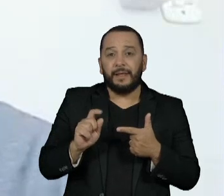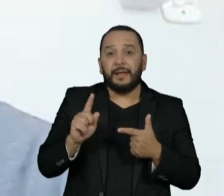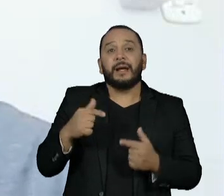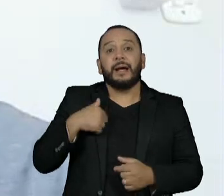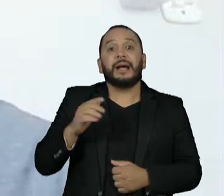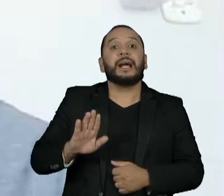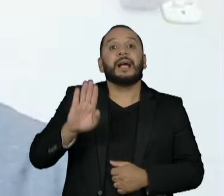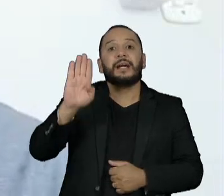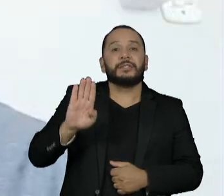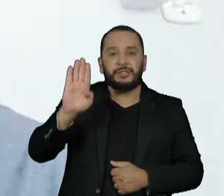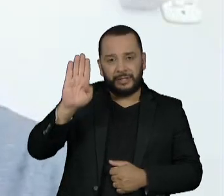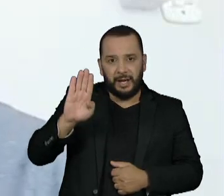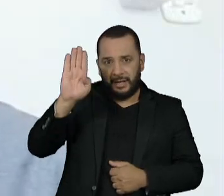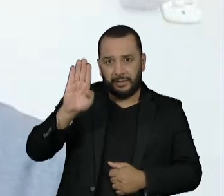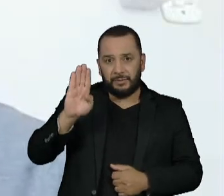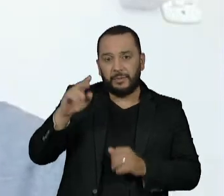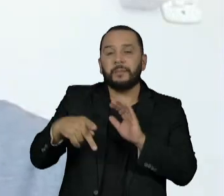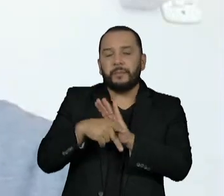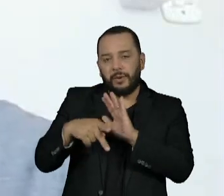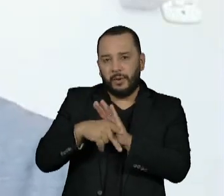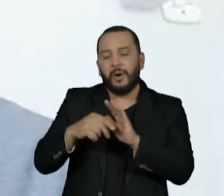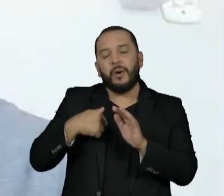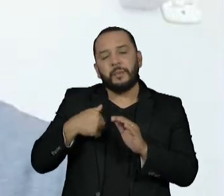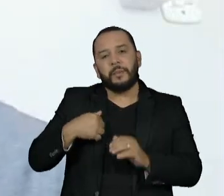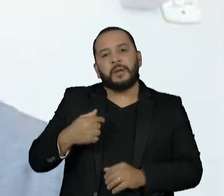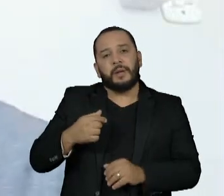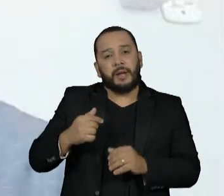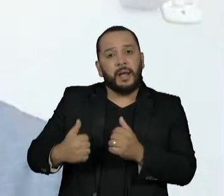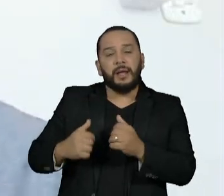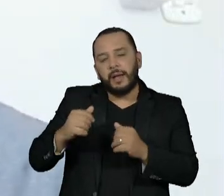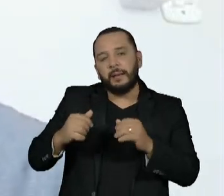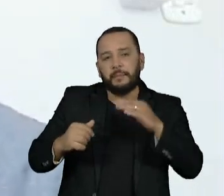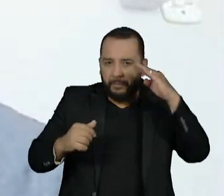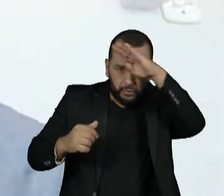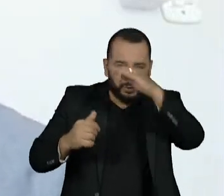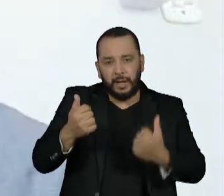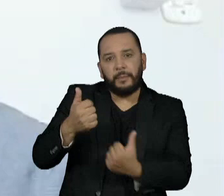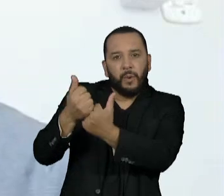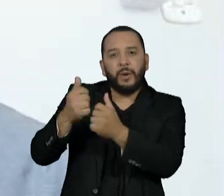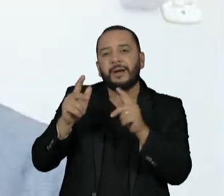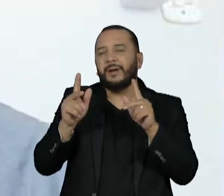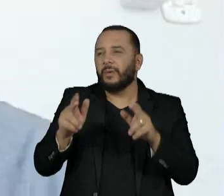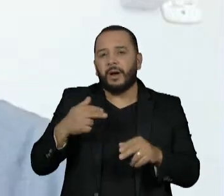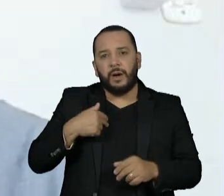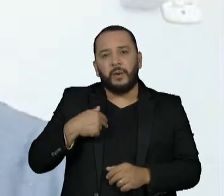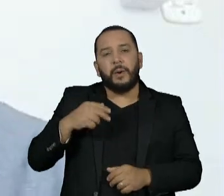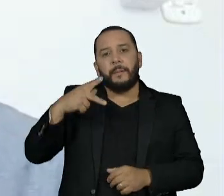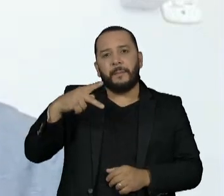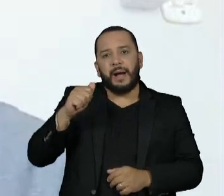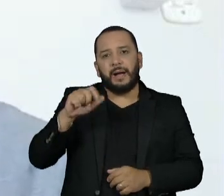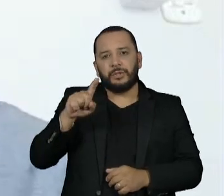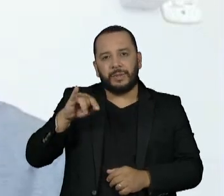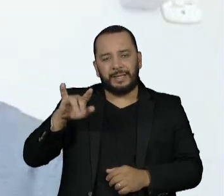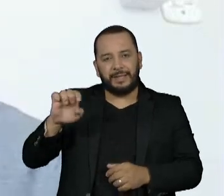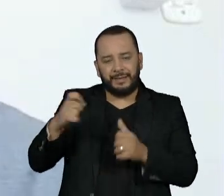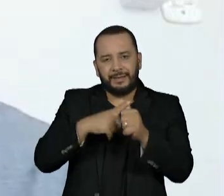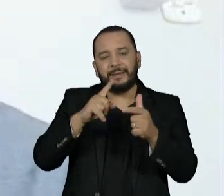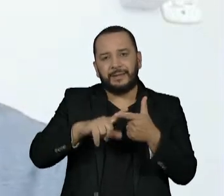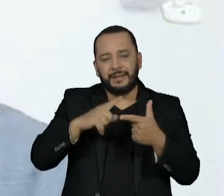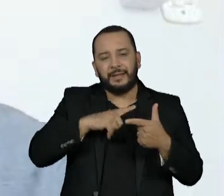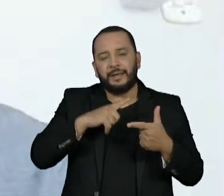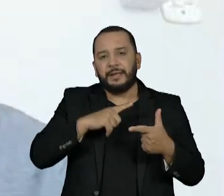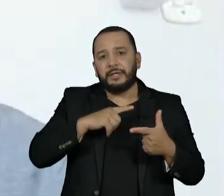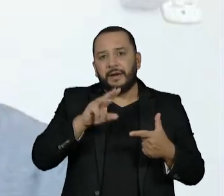candidatos bolsonaristas no segundo turno, né? O delegado Pasolini em Vitória, o capitão Wagner em Fortaleza, o capitão Nelson, que venceu em